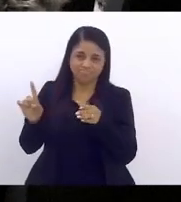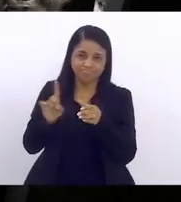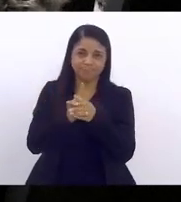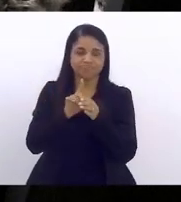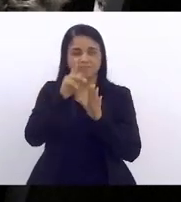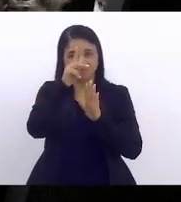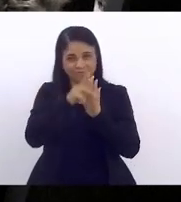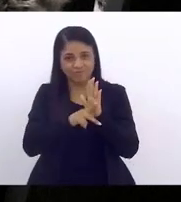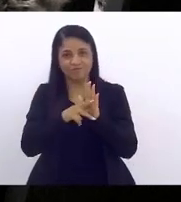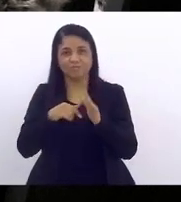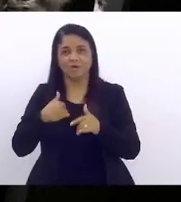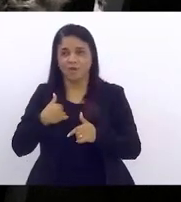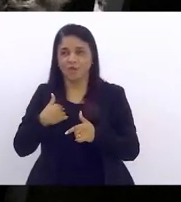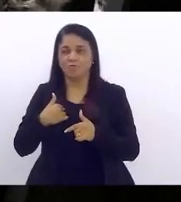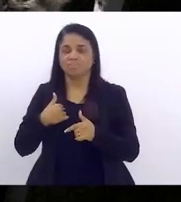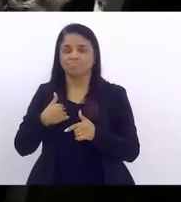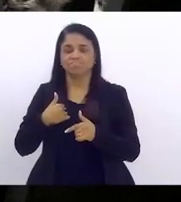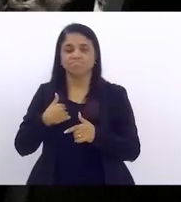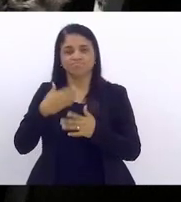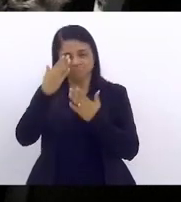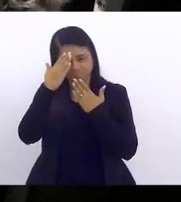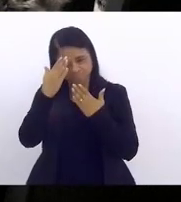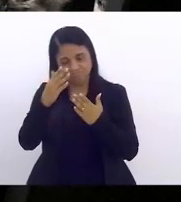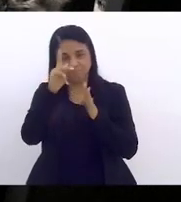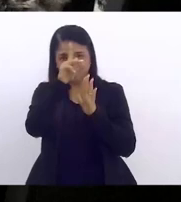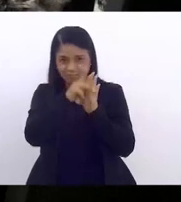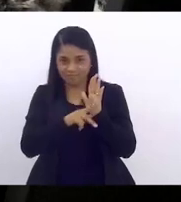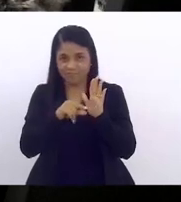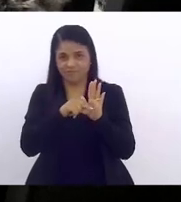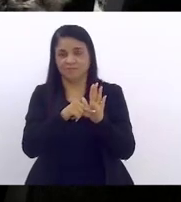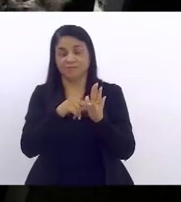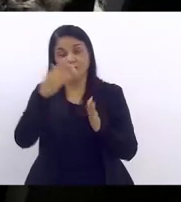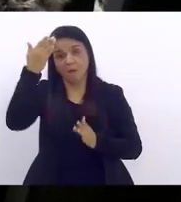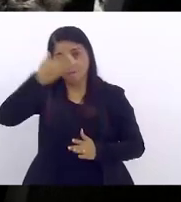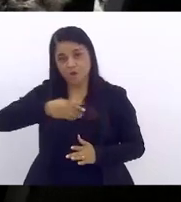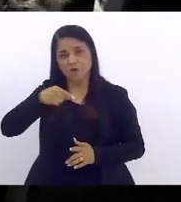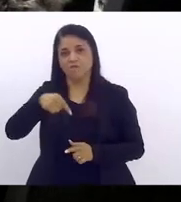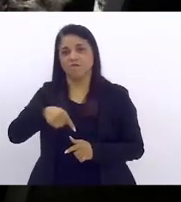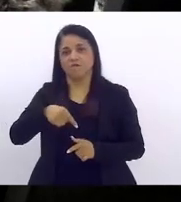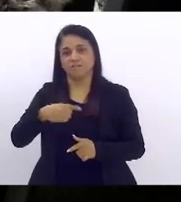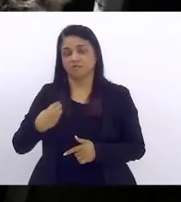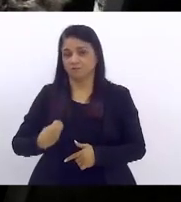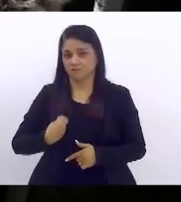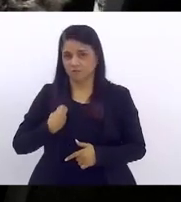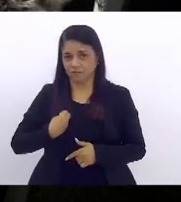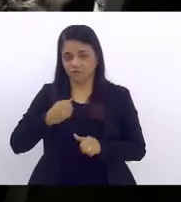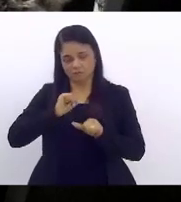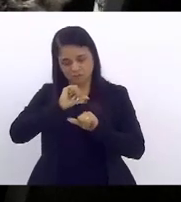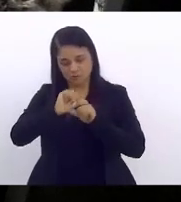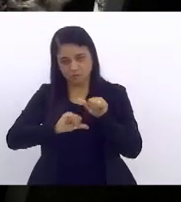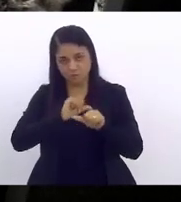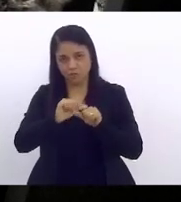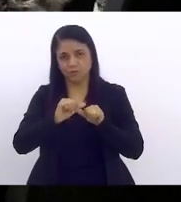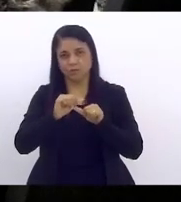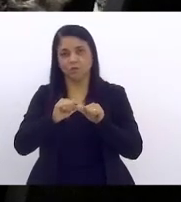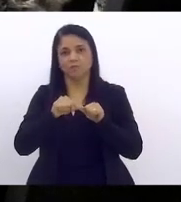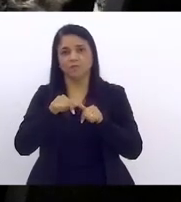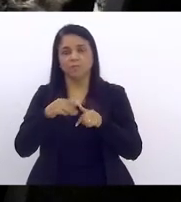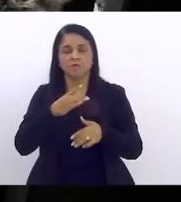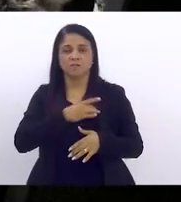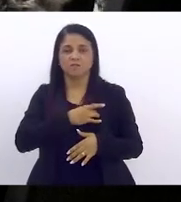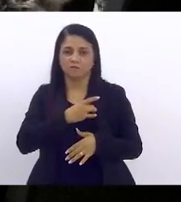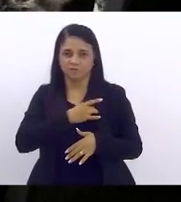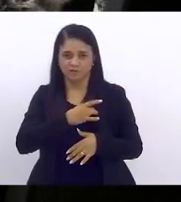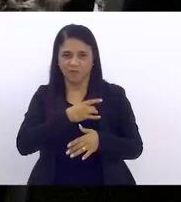devo muito a esse projeto, e esse projeto é a prova de que vidas são mudadas através de um